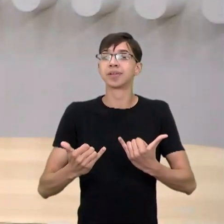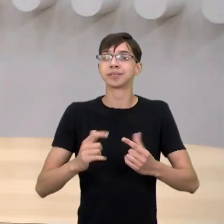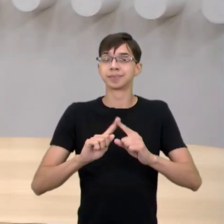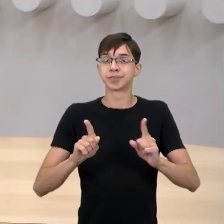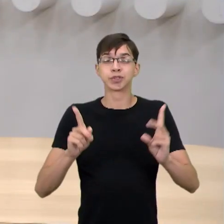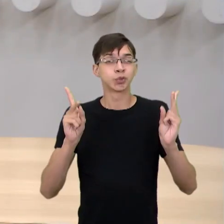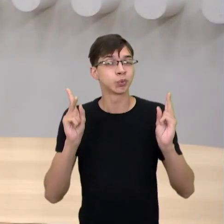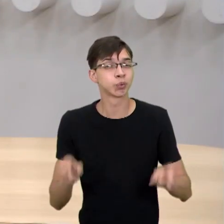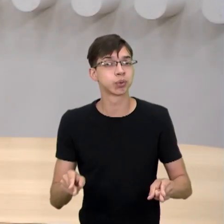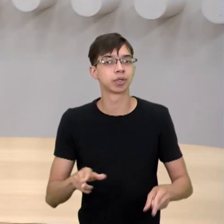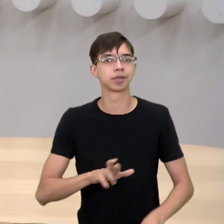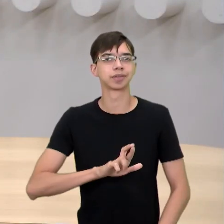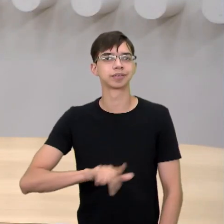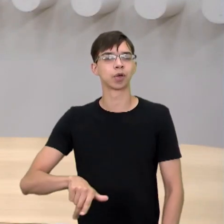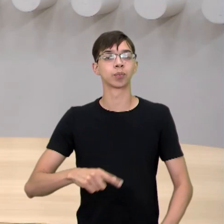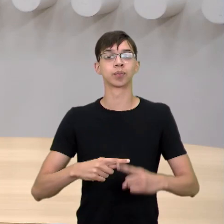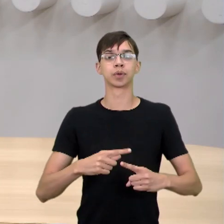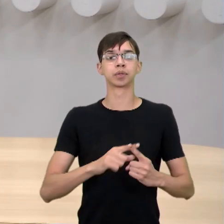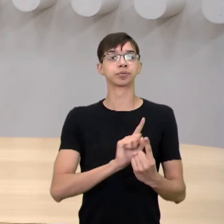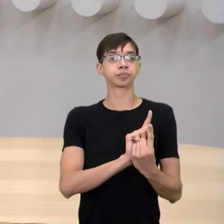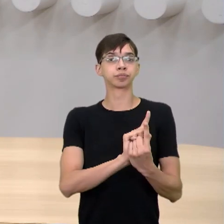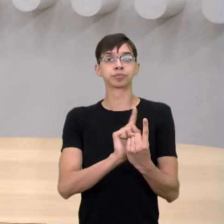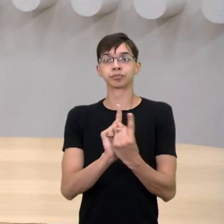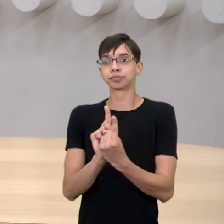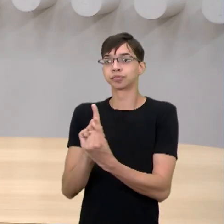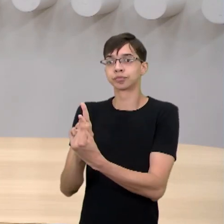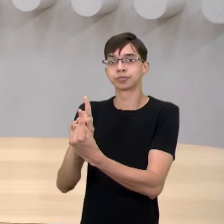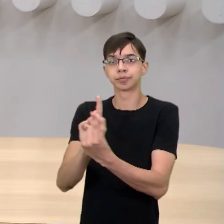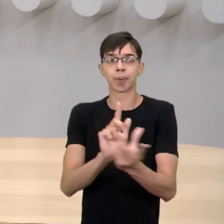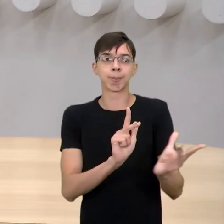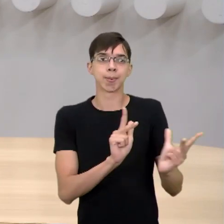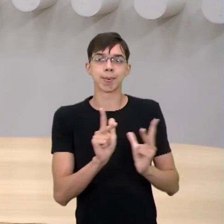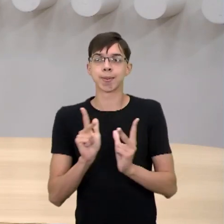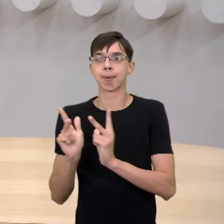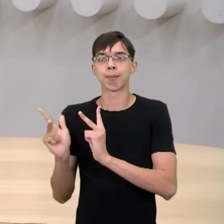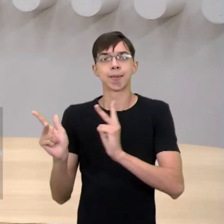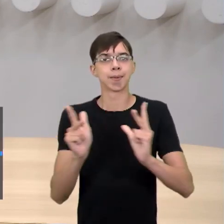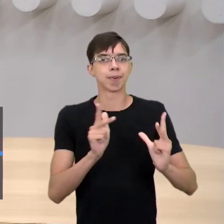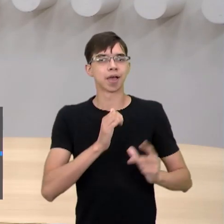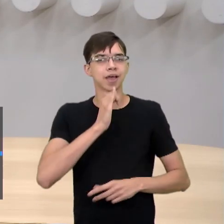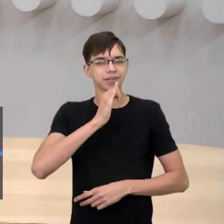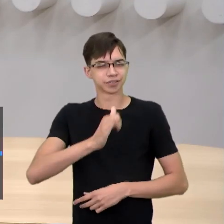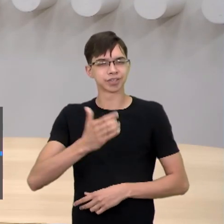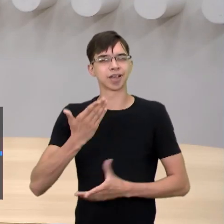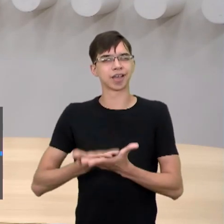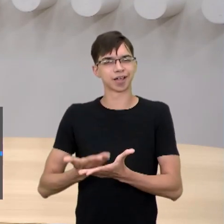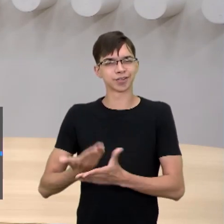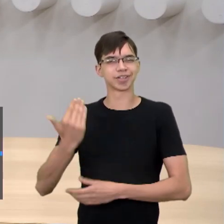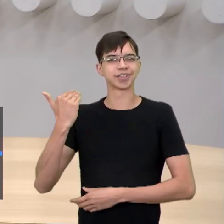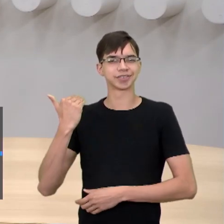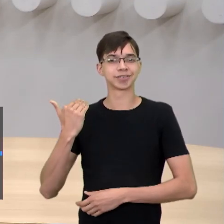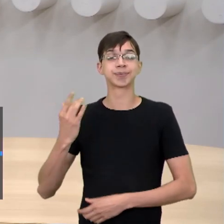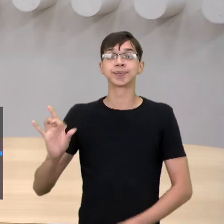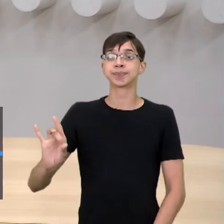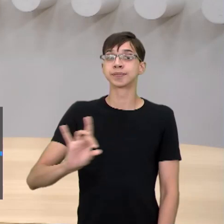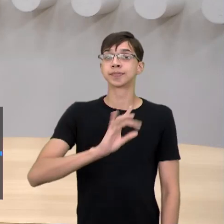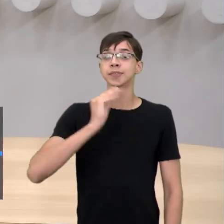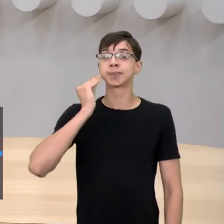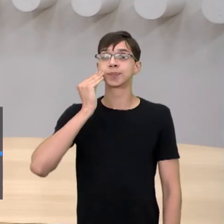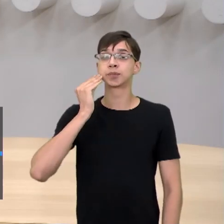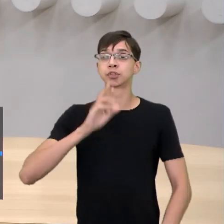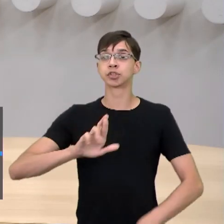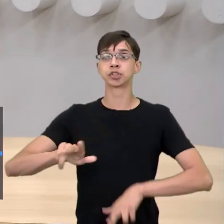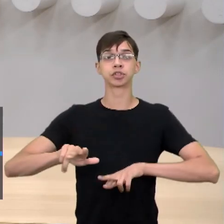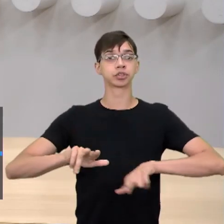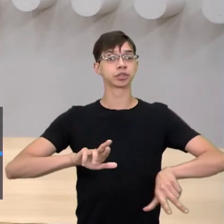a socialização é justamente o que a gente estava batendo na tecla na última aula, ela faz com que cada um de nós tenha experiências diferentes, isso